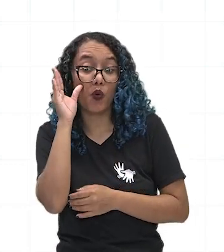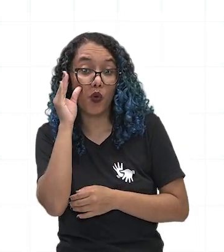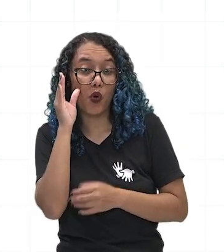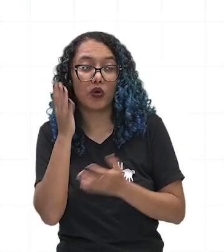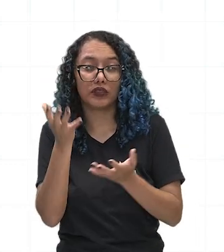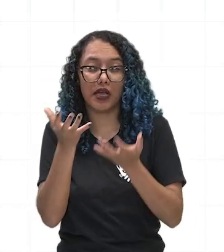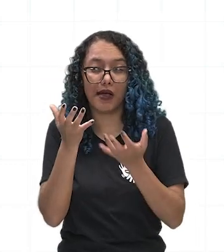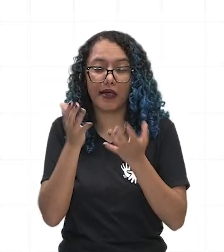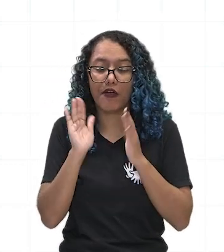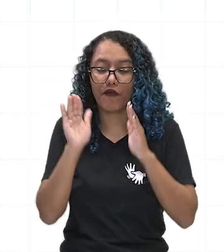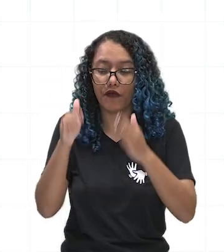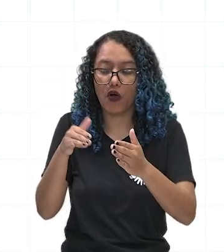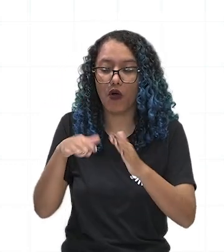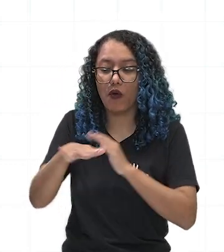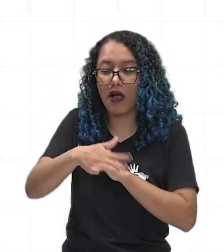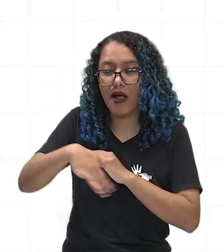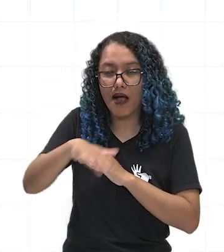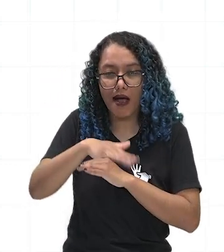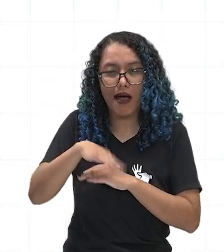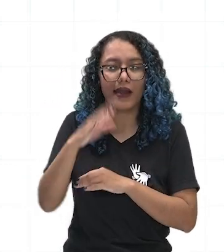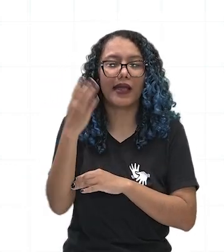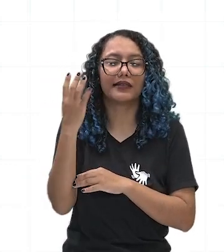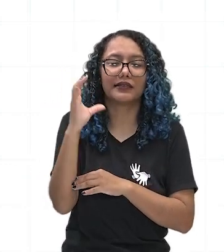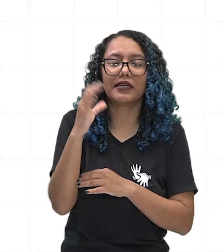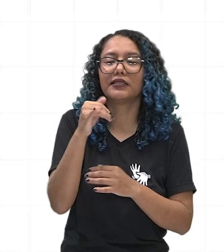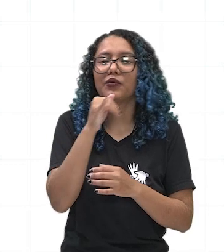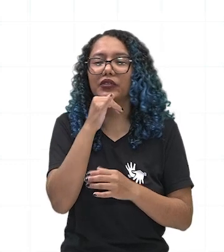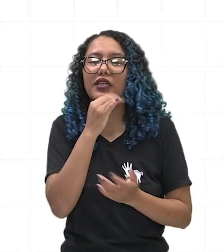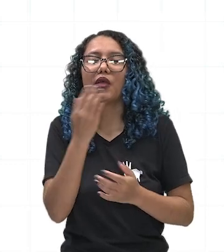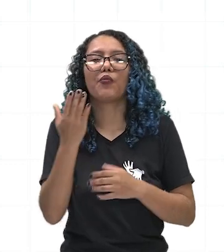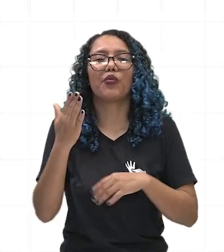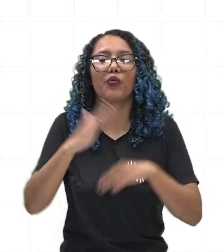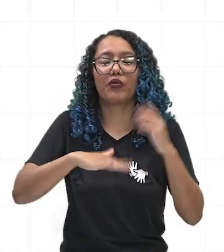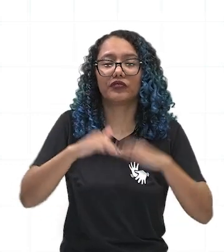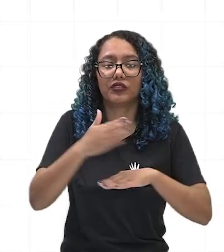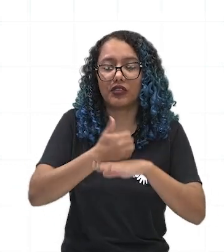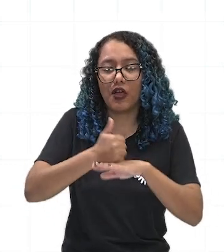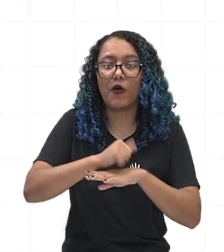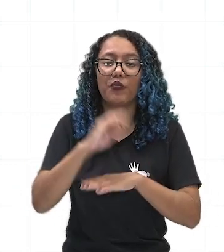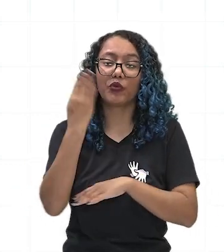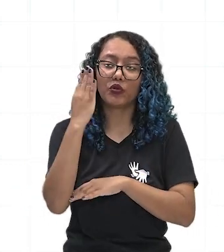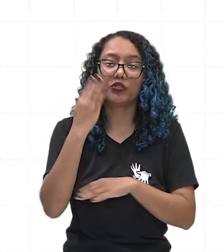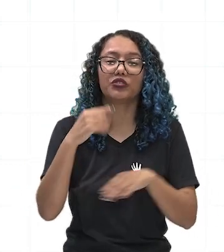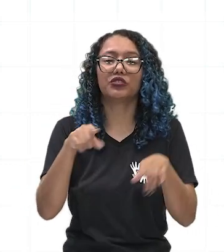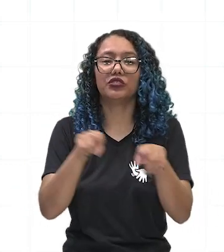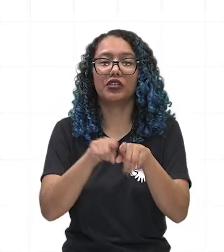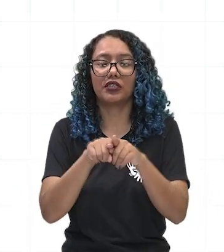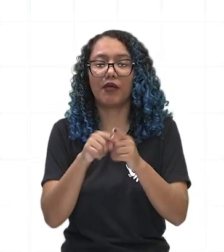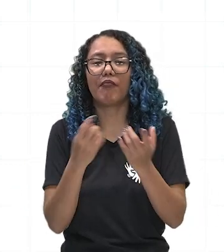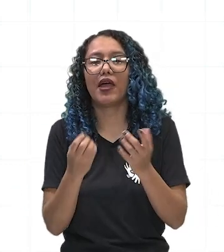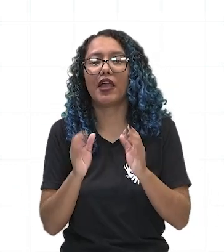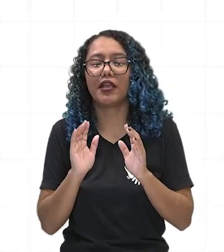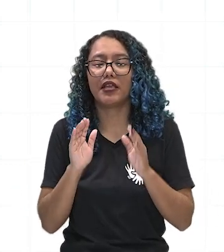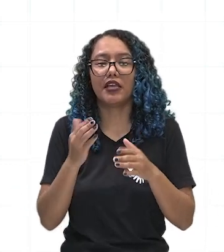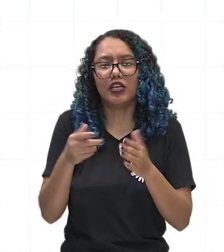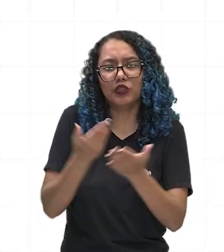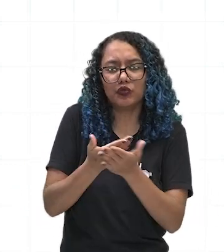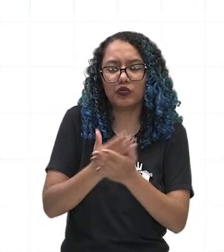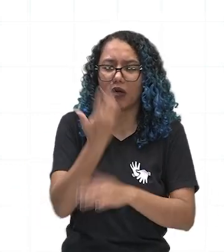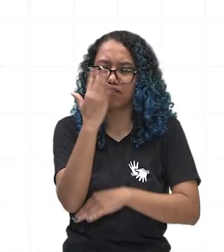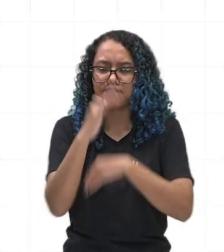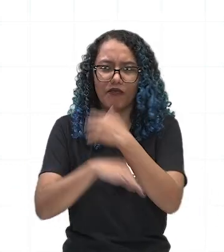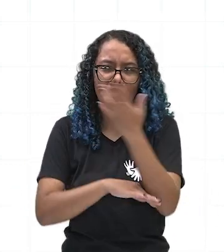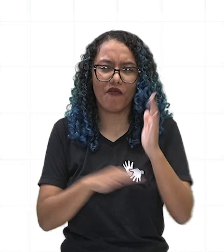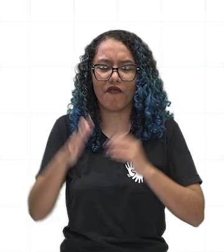área, principalmente aí os profissionais da área da ciência, como biólogos, botânicos, todas essas pessoas, né? Todos